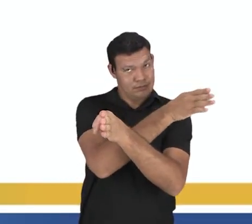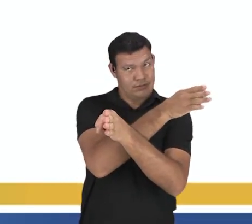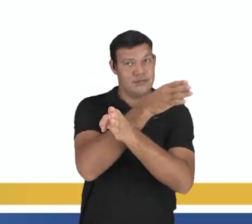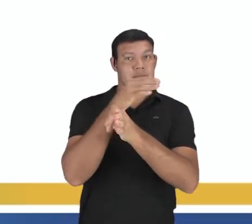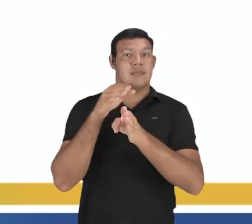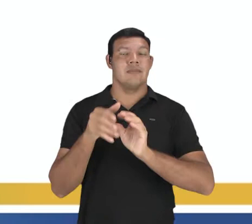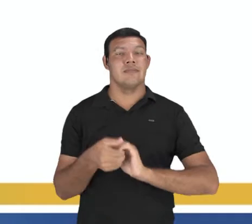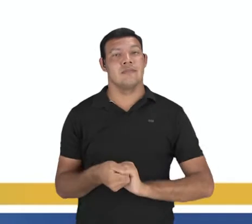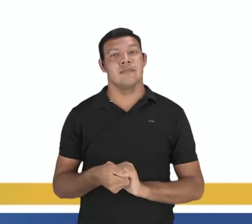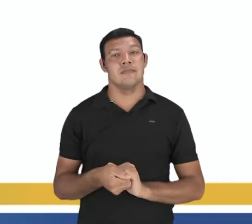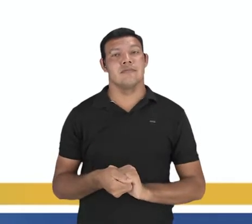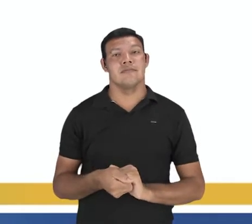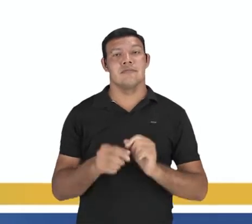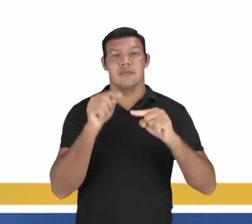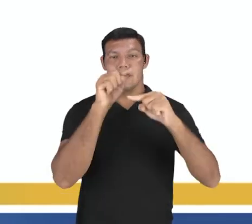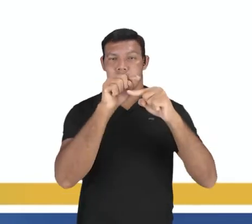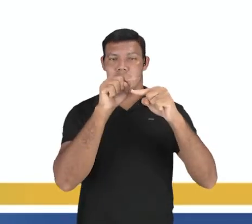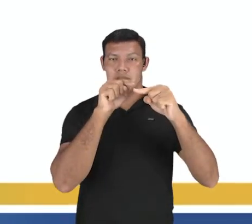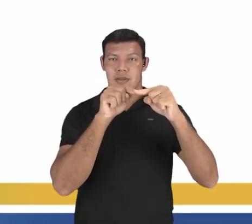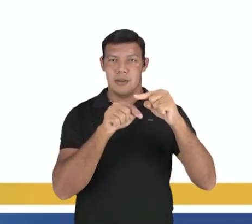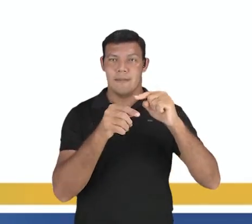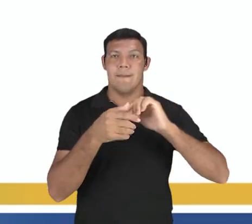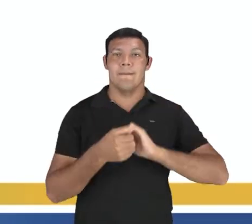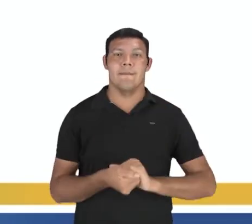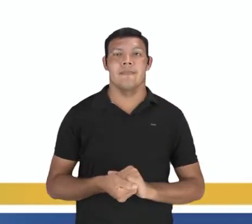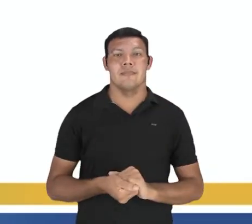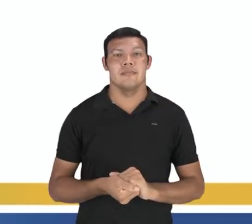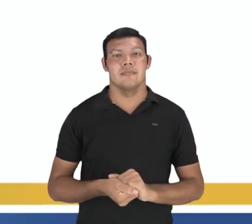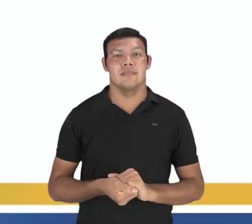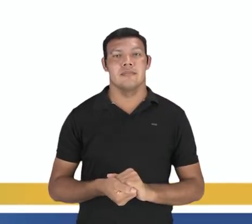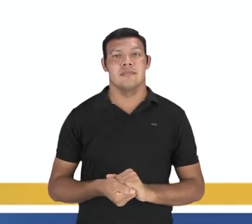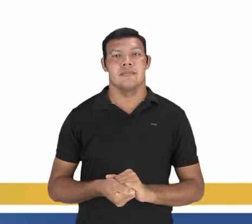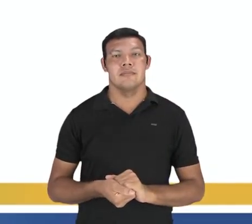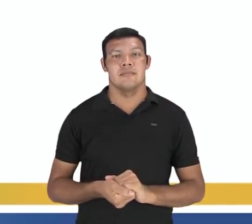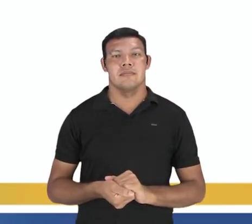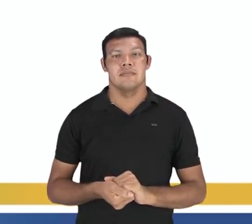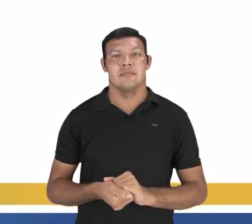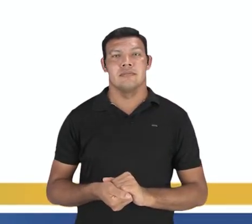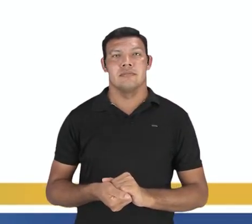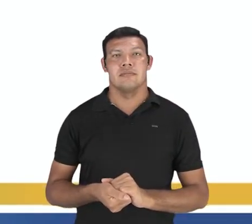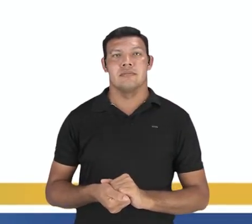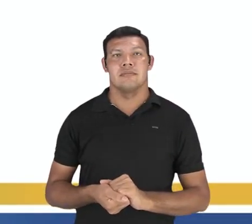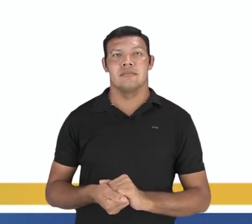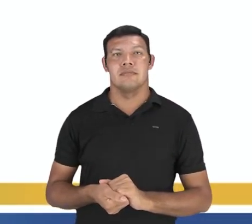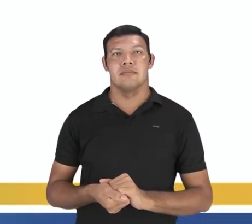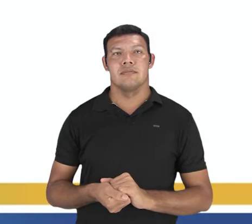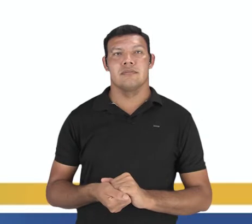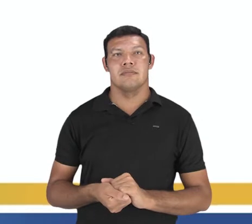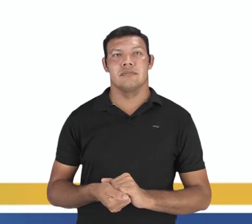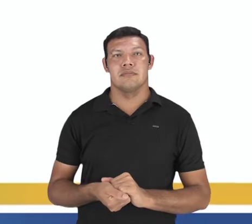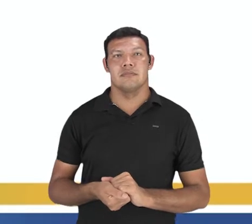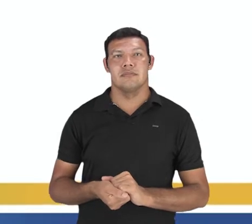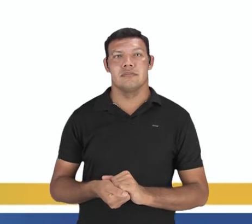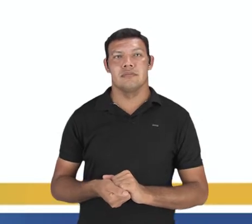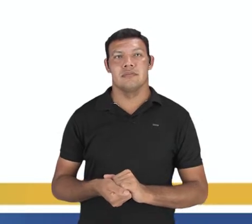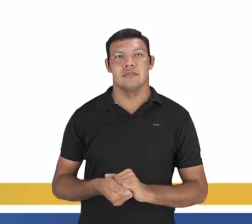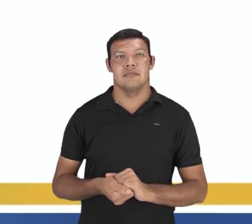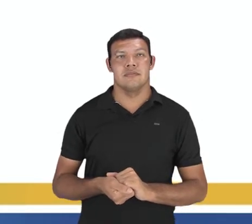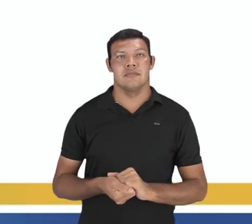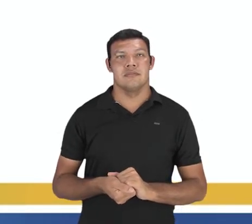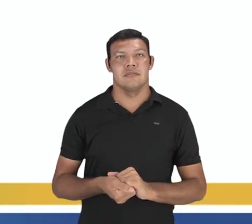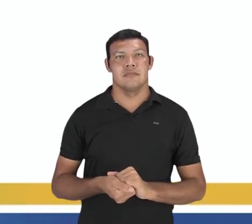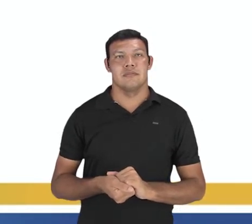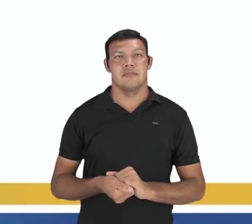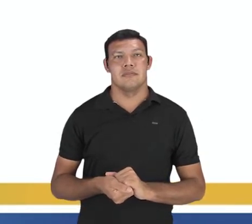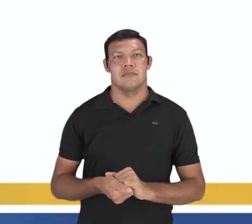esquerda eu vou fazendo uma explicação por exemplo é cinco vezes 0,1 para esquerda